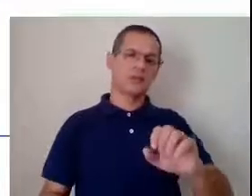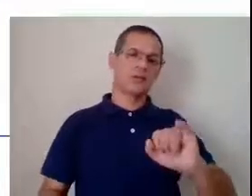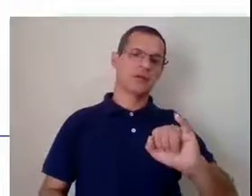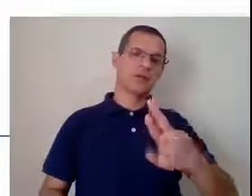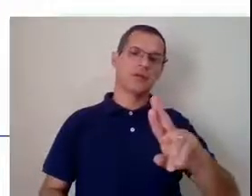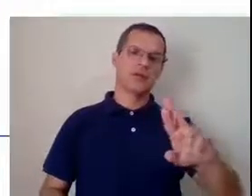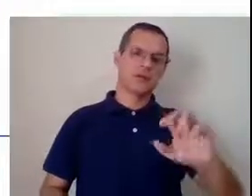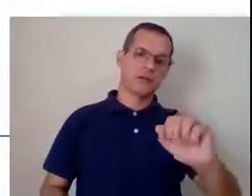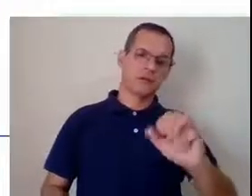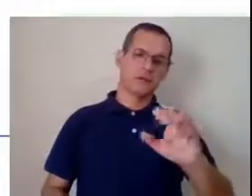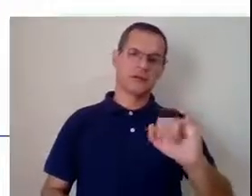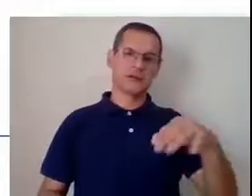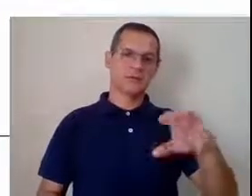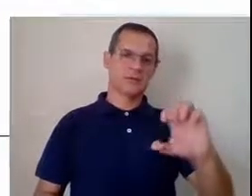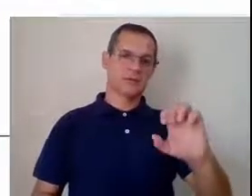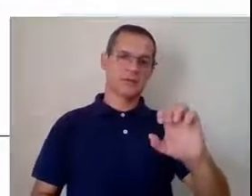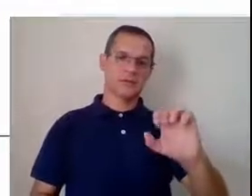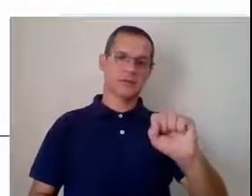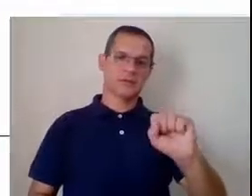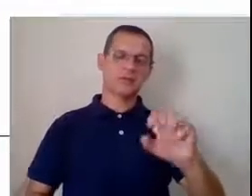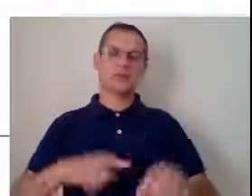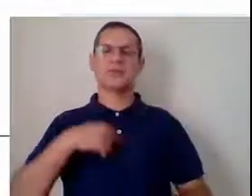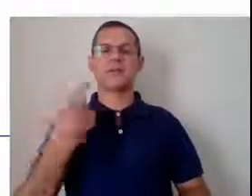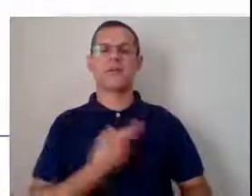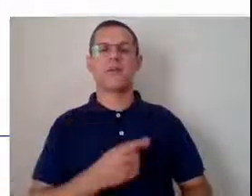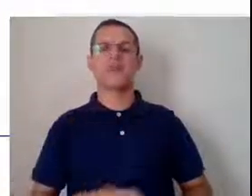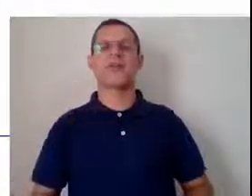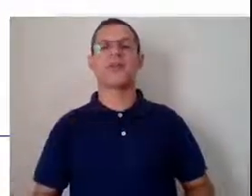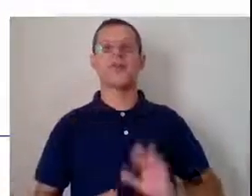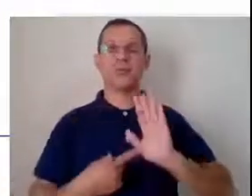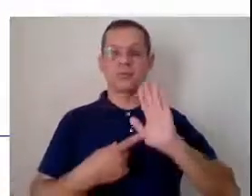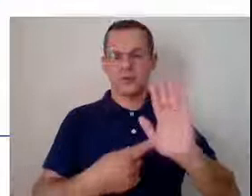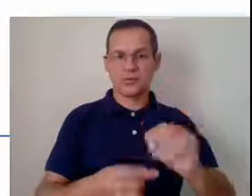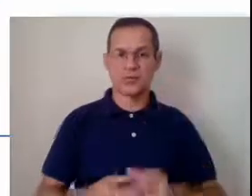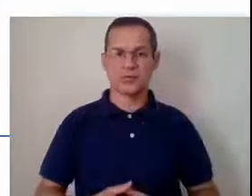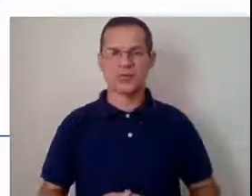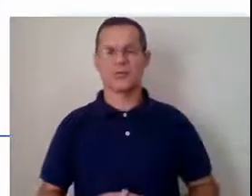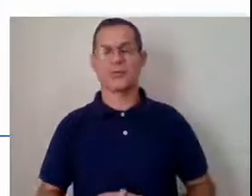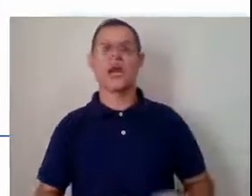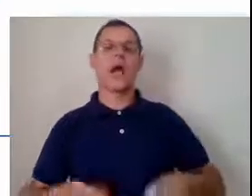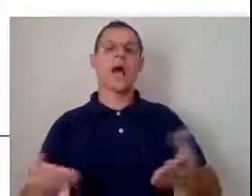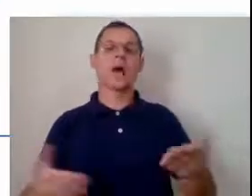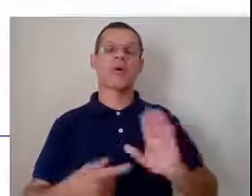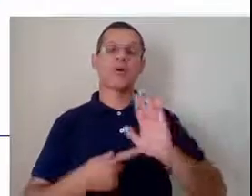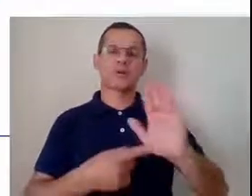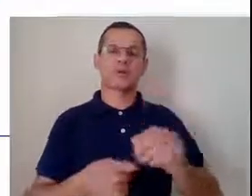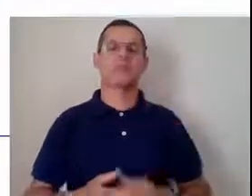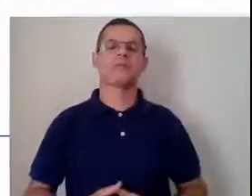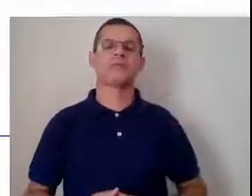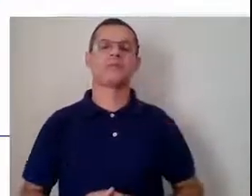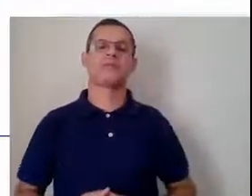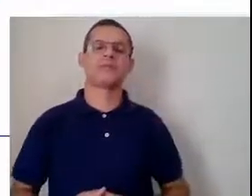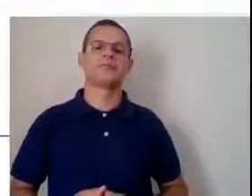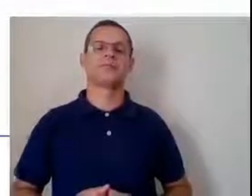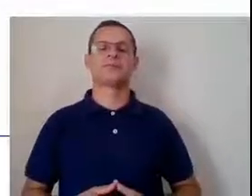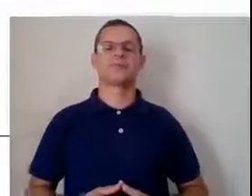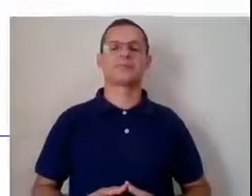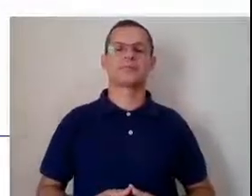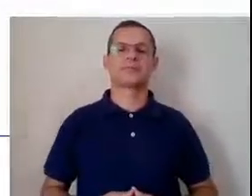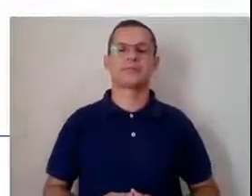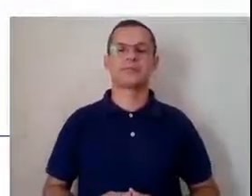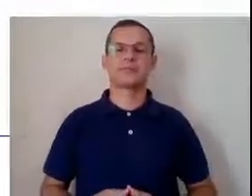irracionais, tá? Então, nós temos algumas representações. Aqui a representação